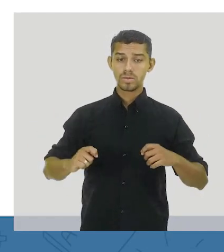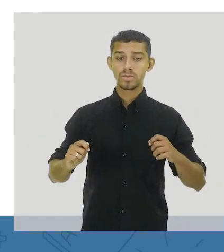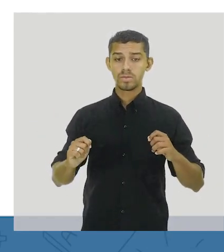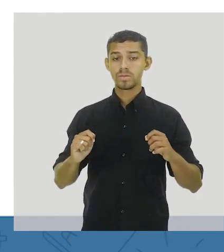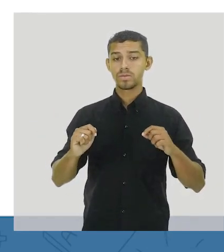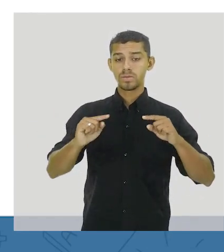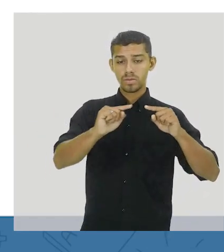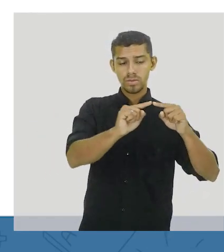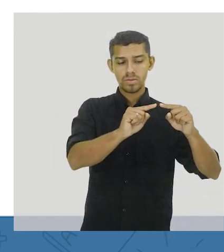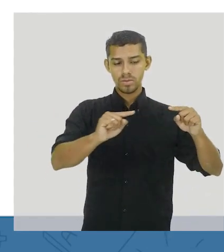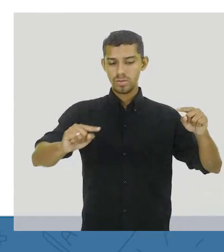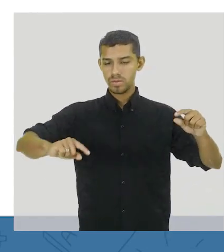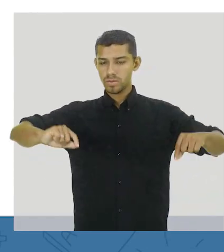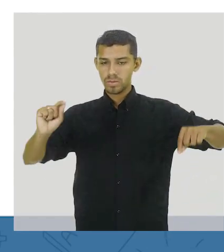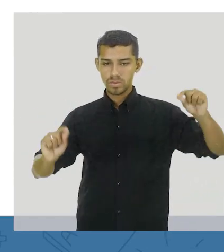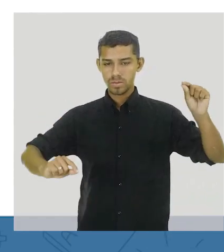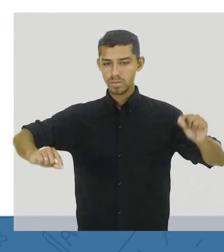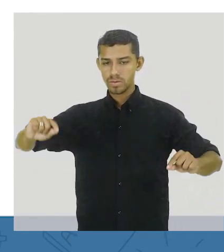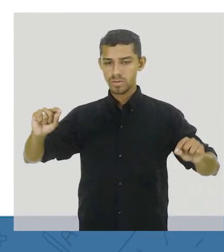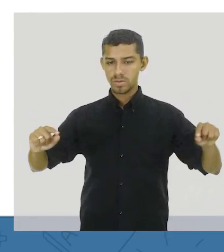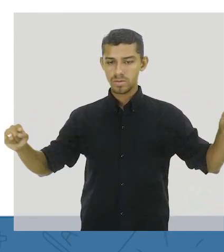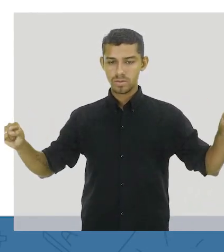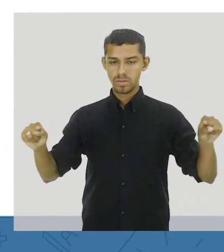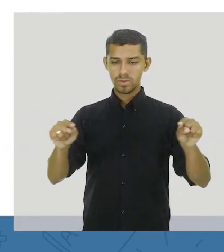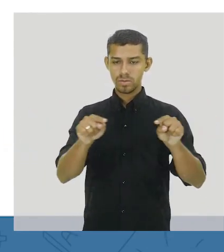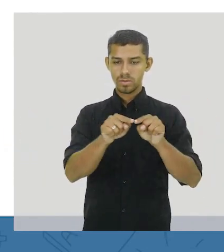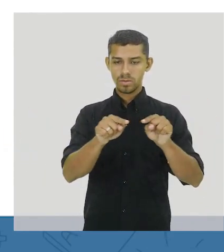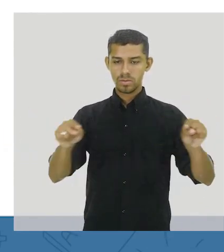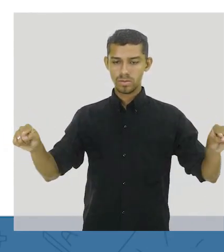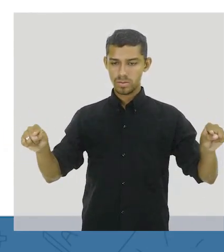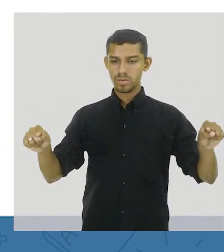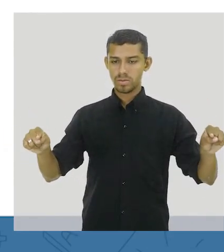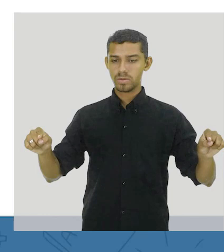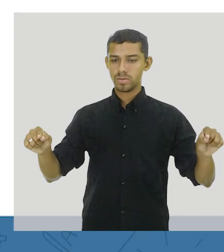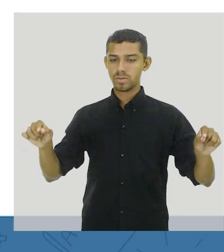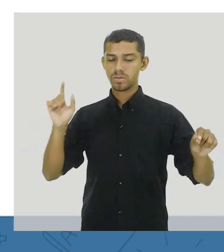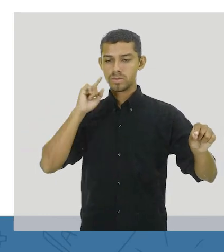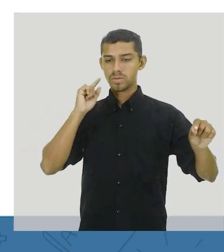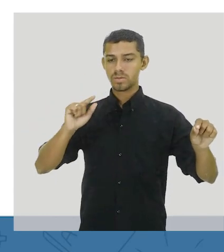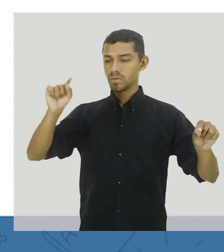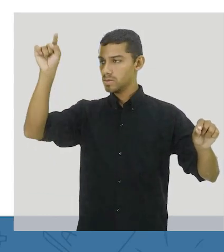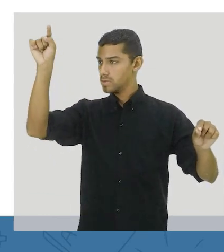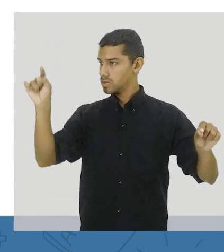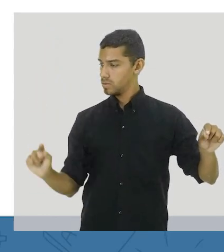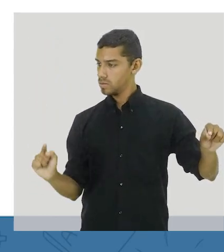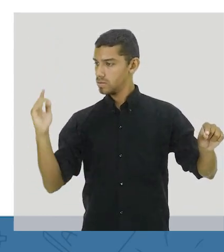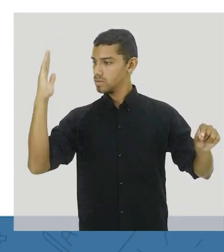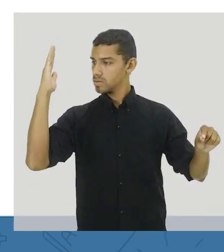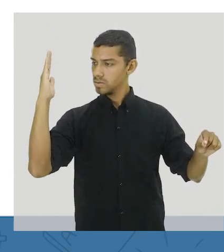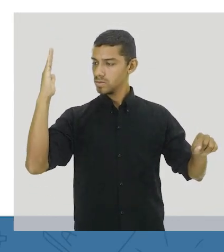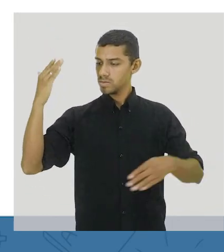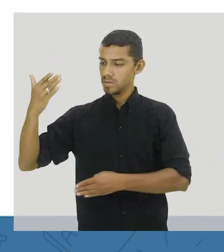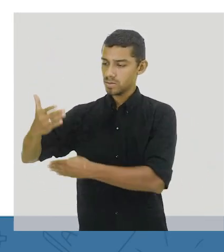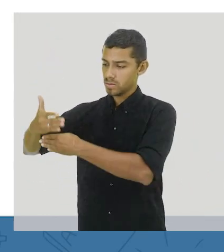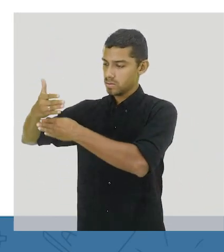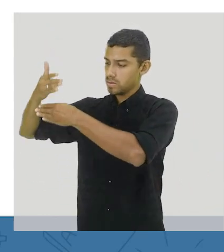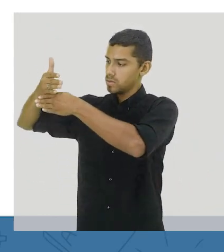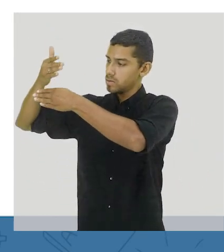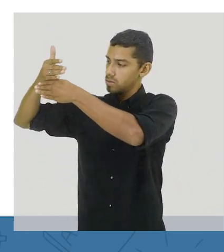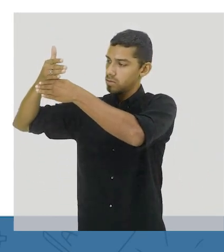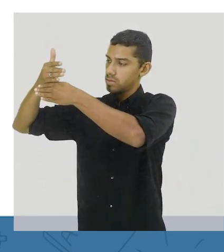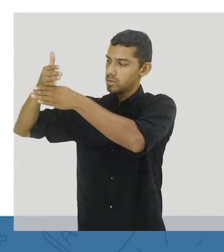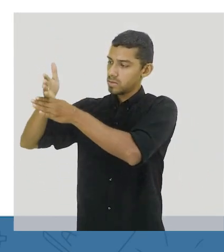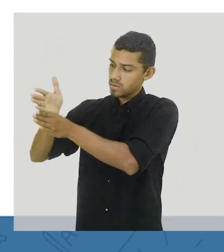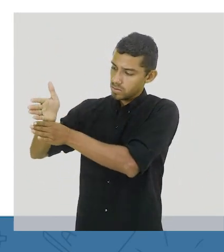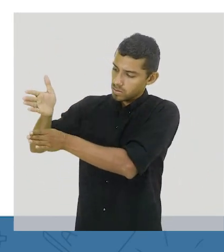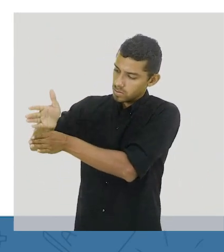de uma corda homogênea, é fixado na parede. E são gerados 2 pulsos na corda, como mostra a